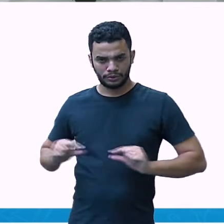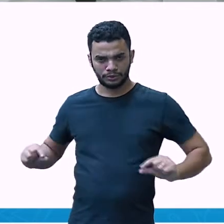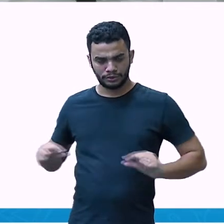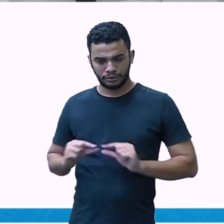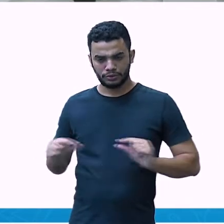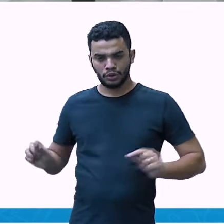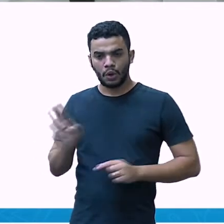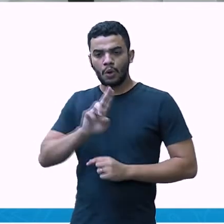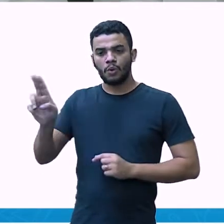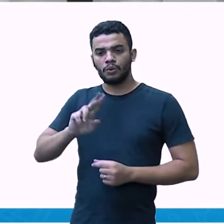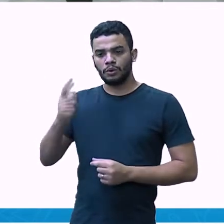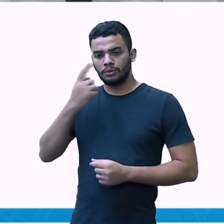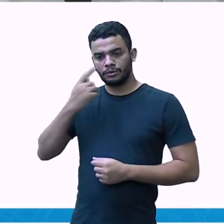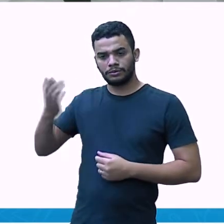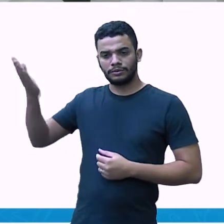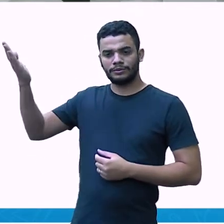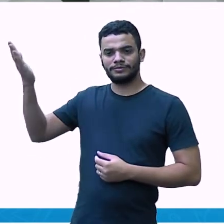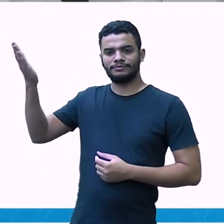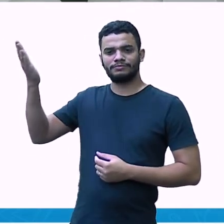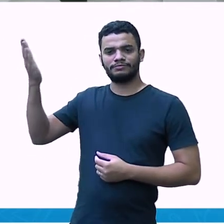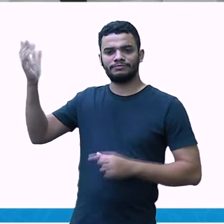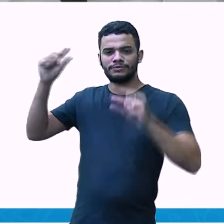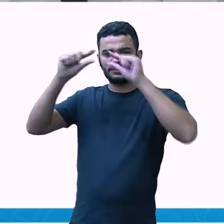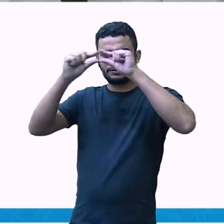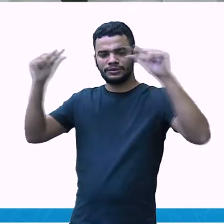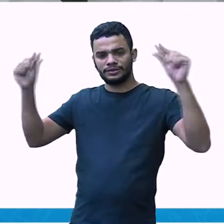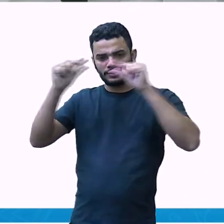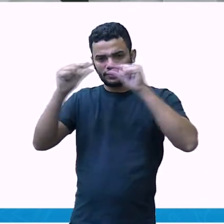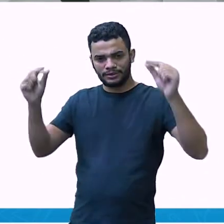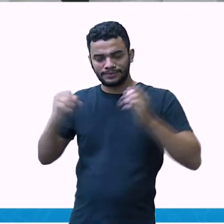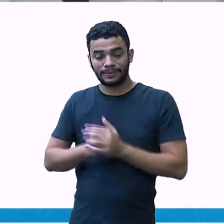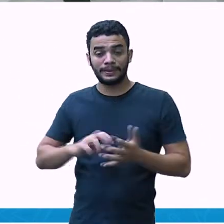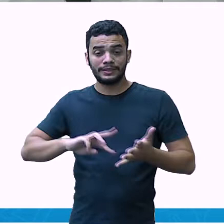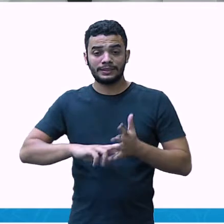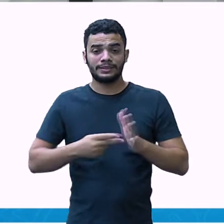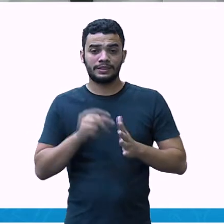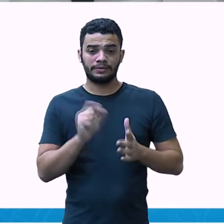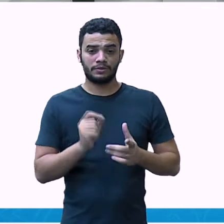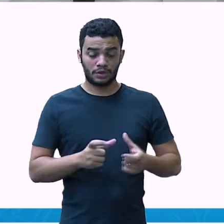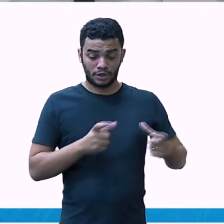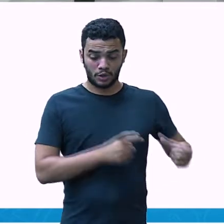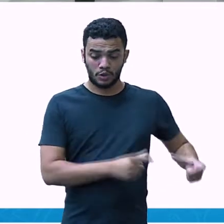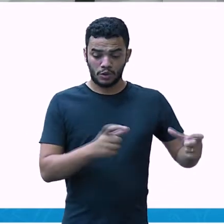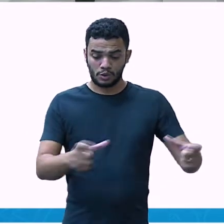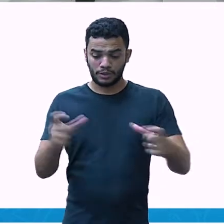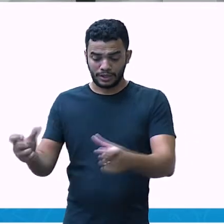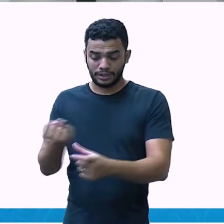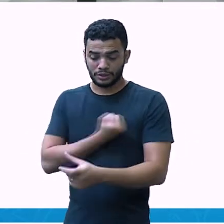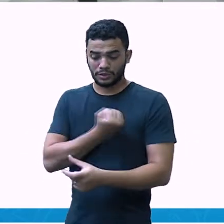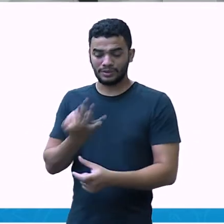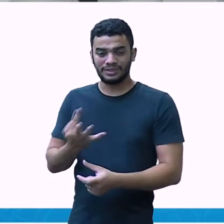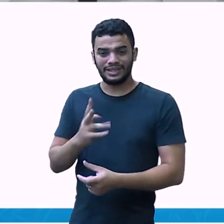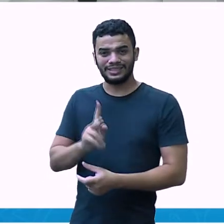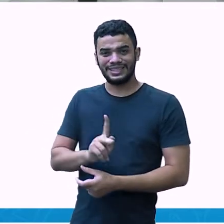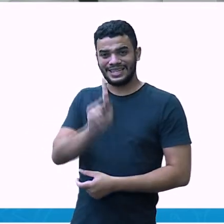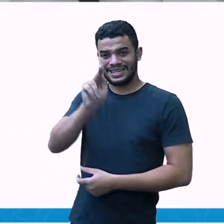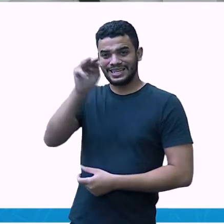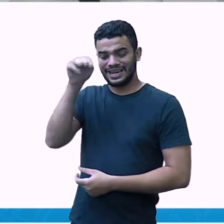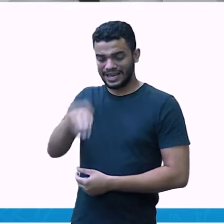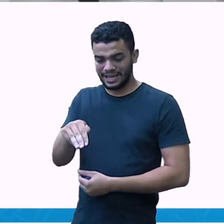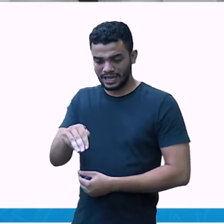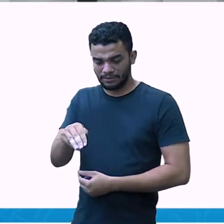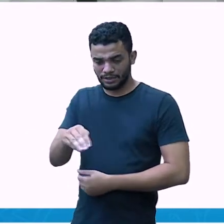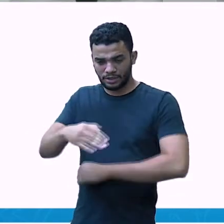exemplo. Densidade da malha rodoviária pavimentada por países. Valores